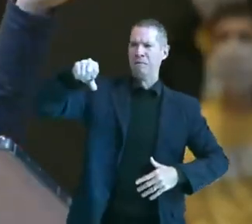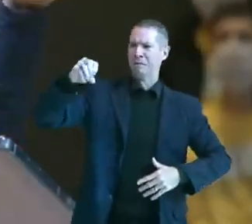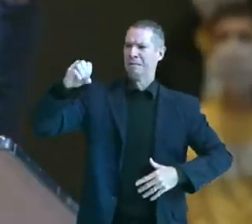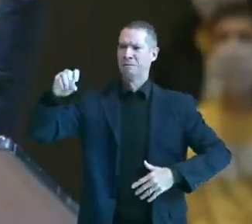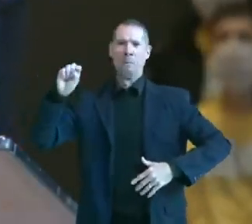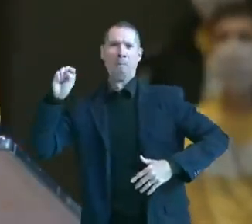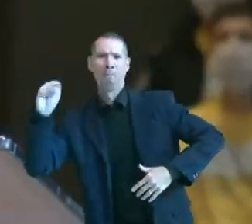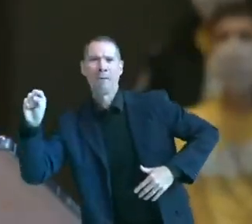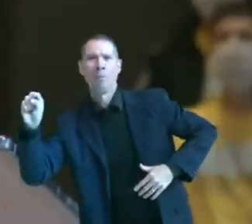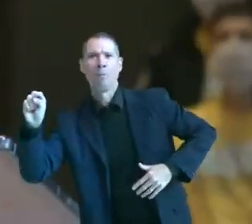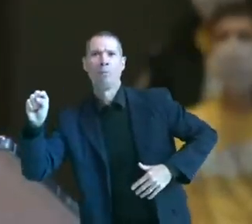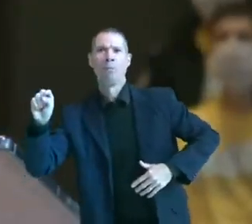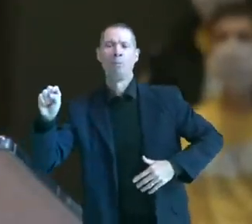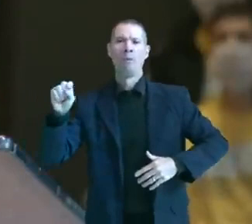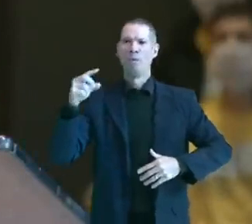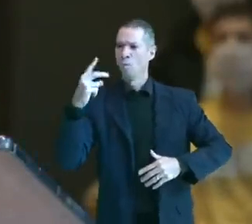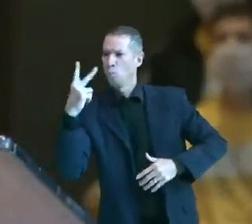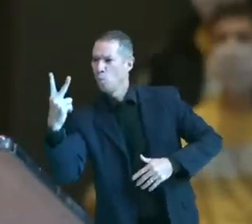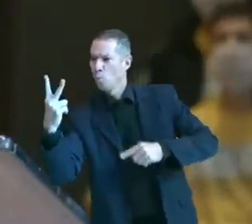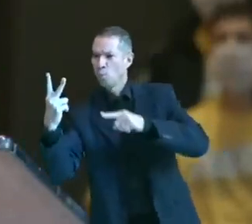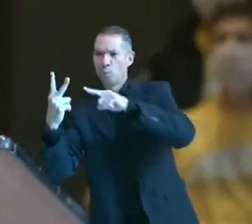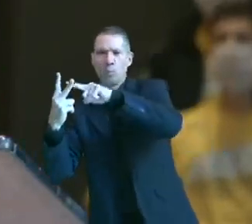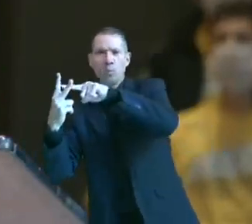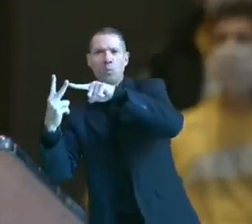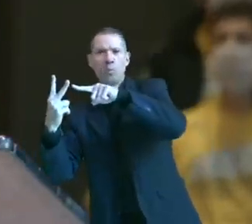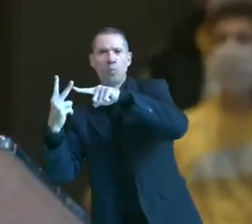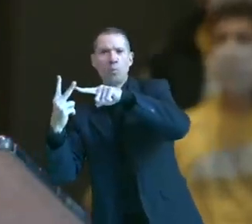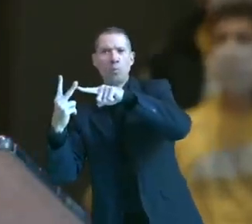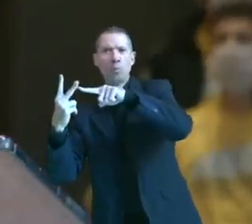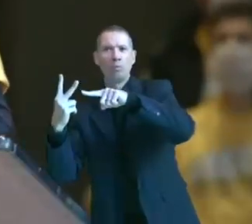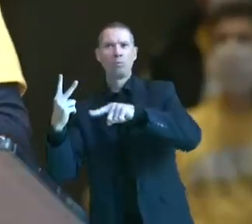900 mil para duas.